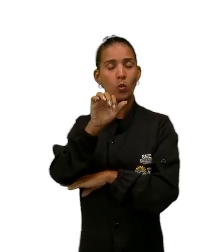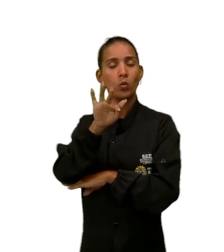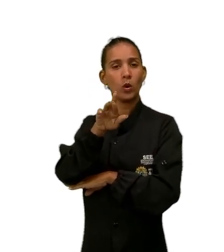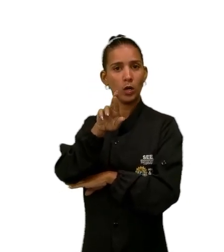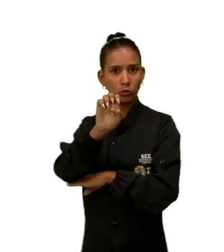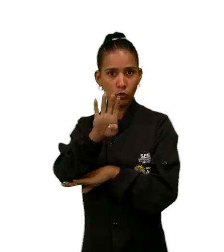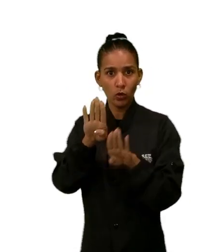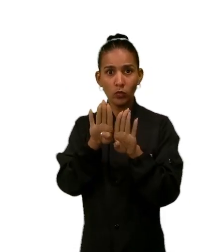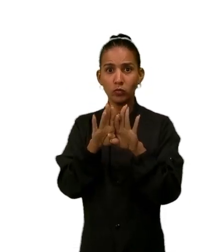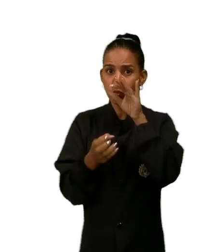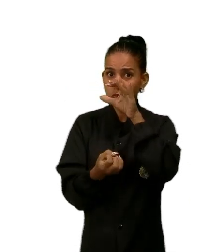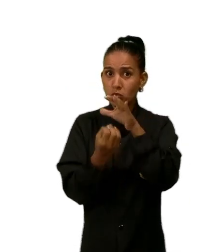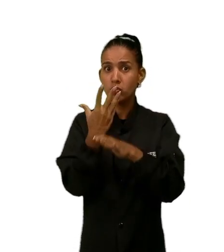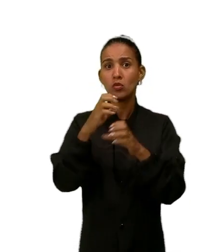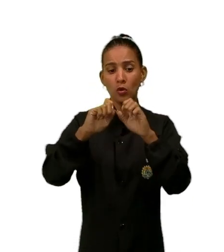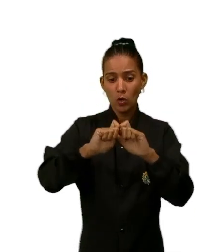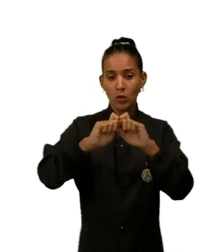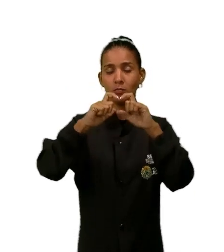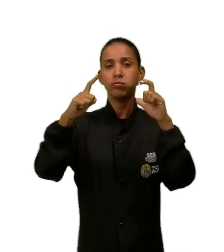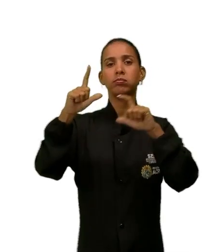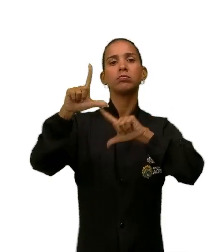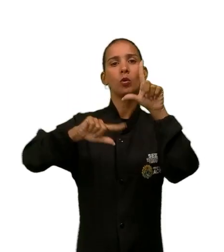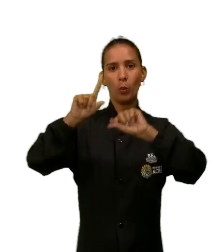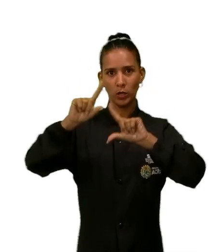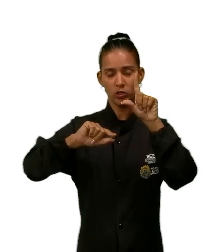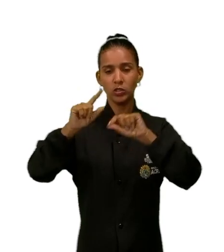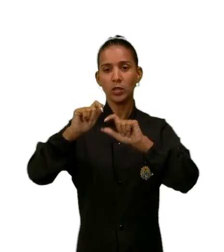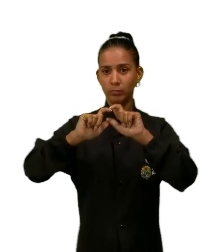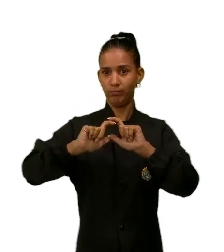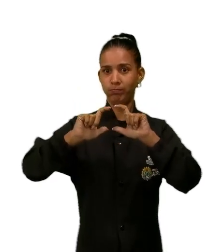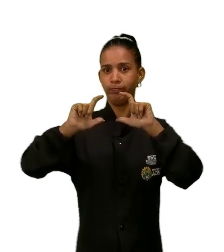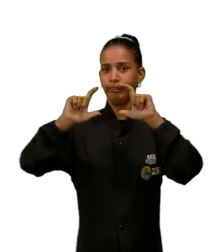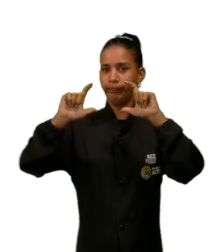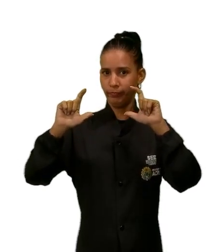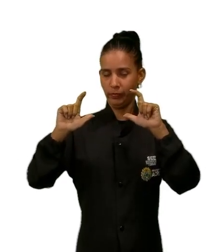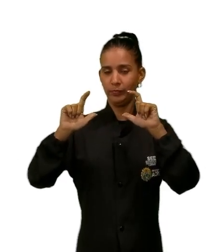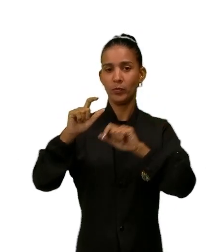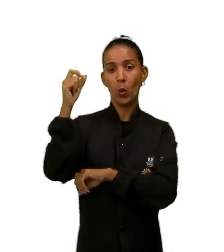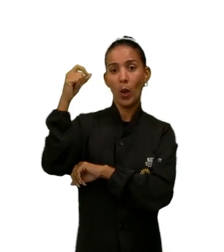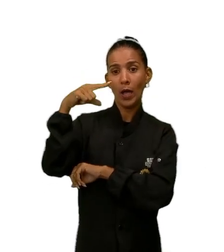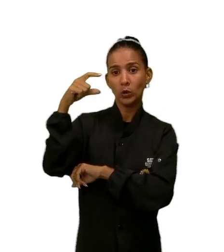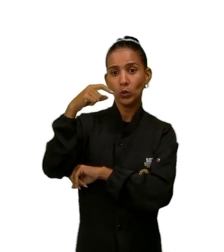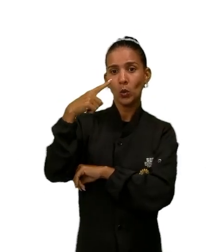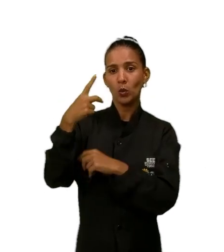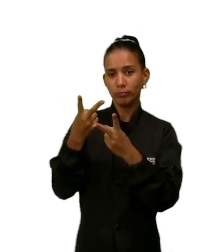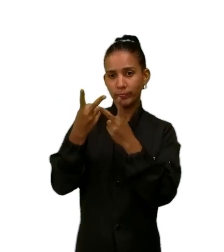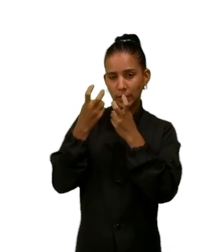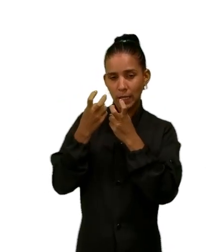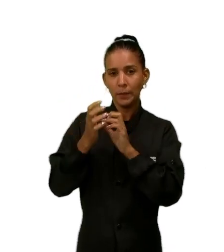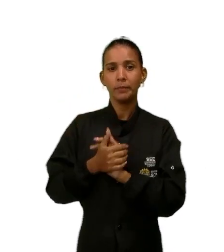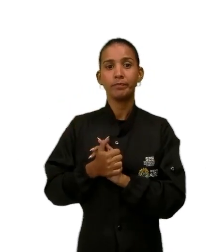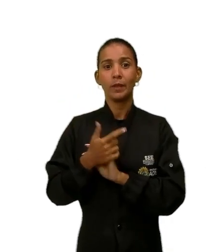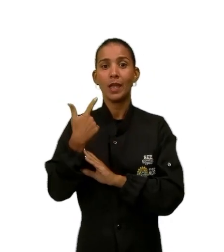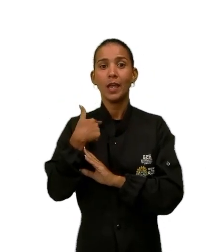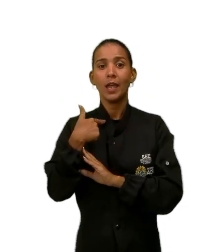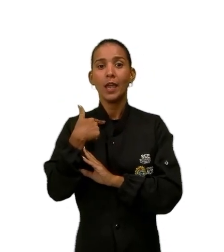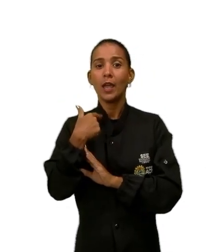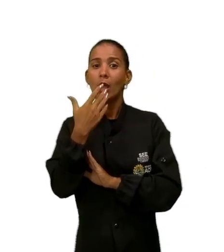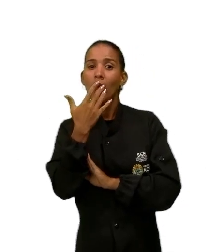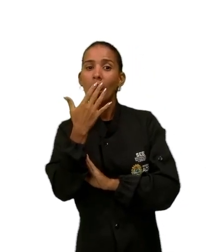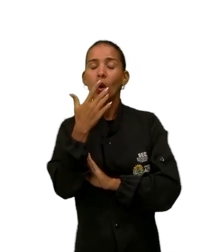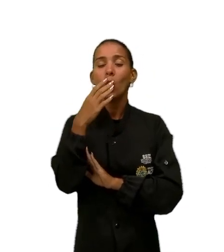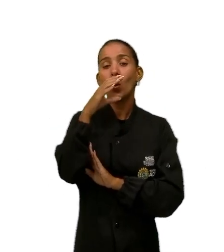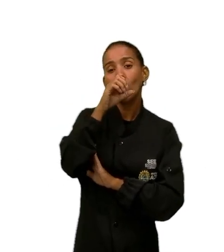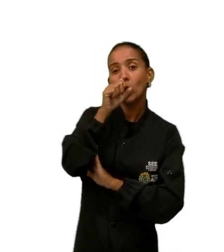de estrelas grandes, né? Esses que estão em azul também. Esses aqui que estão em laranjado, eles vieram